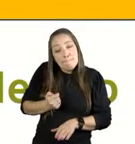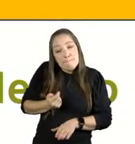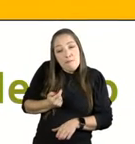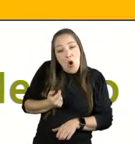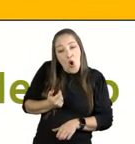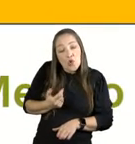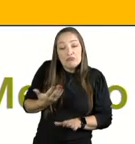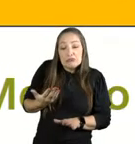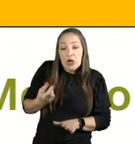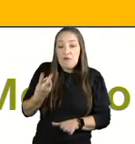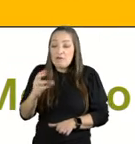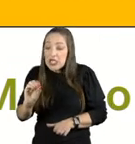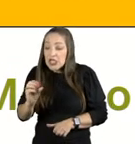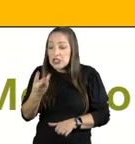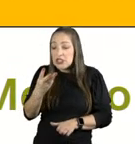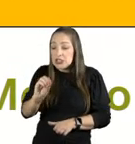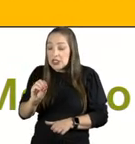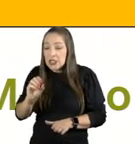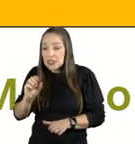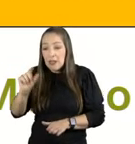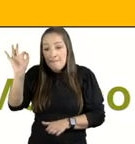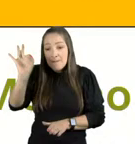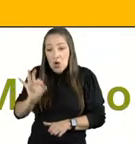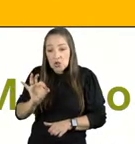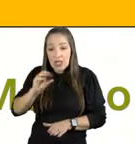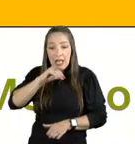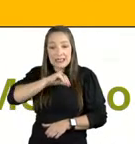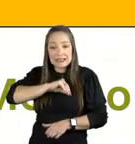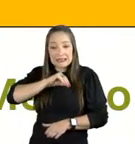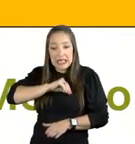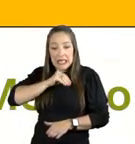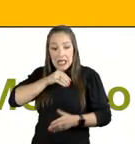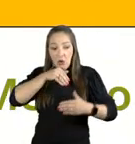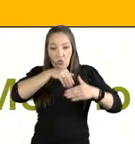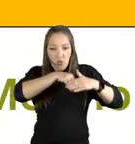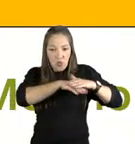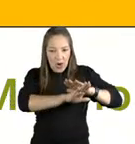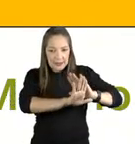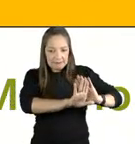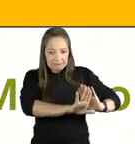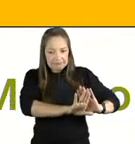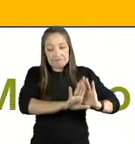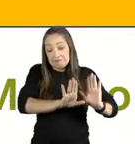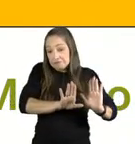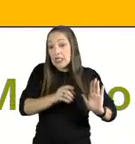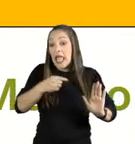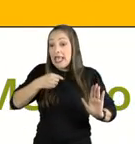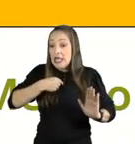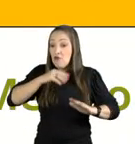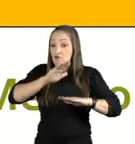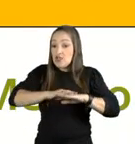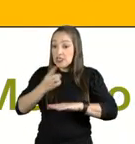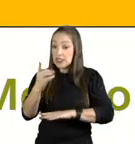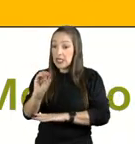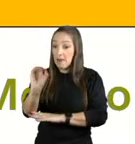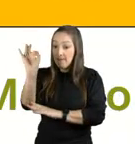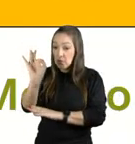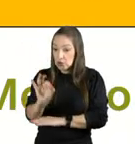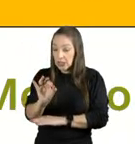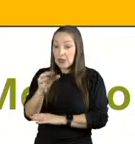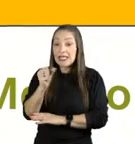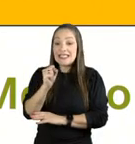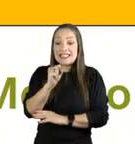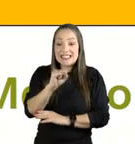do seu salário sendo guardado. Mas eu pus aqui 10%. Se eu juntar por